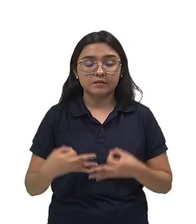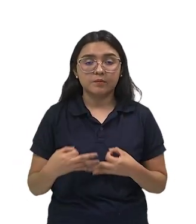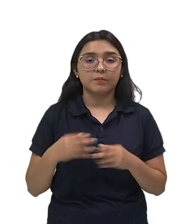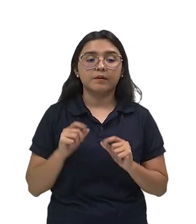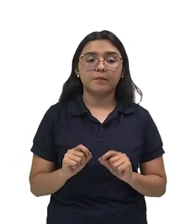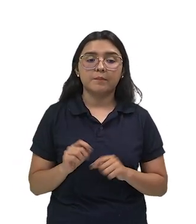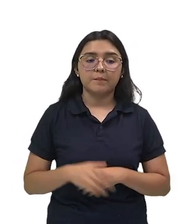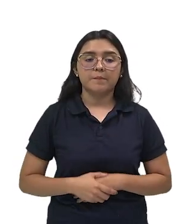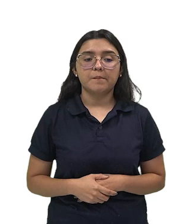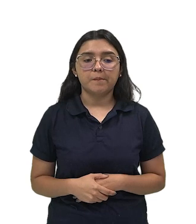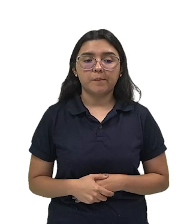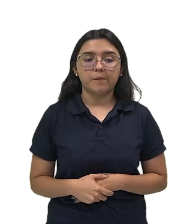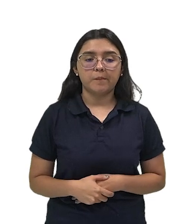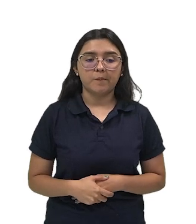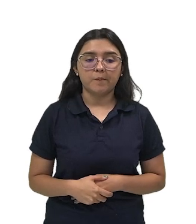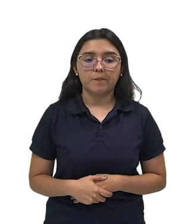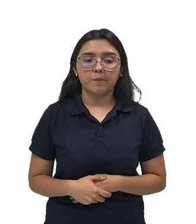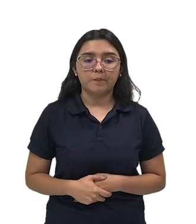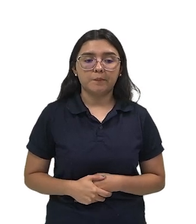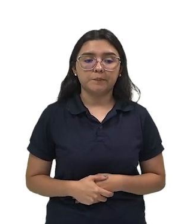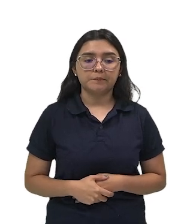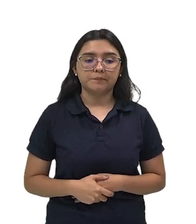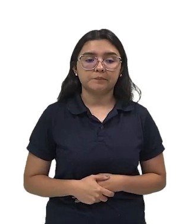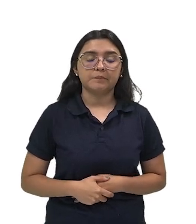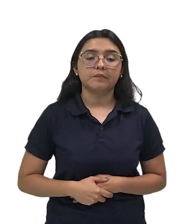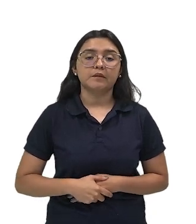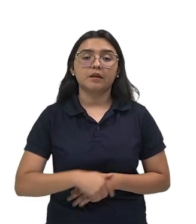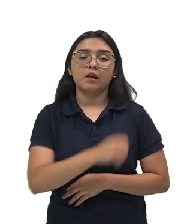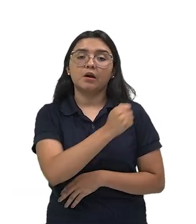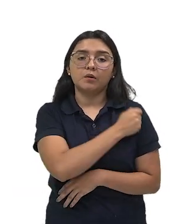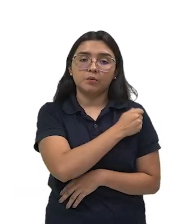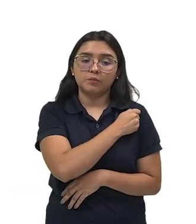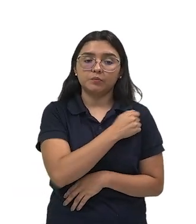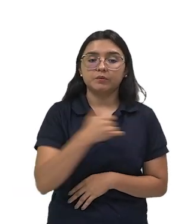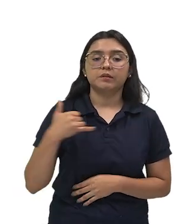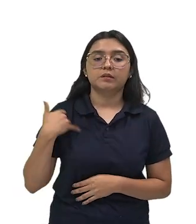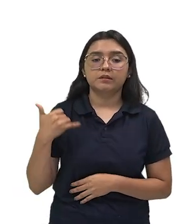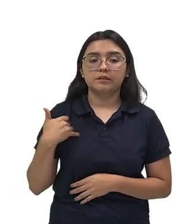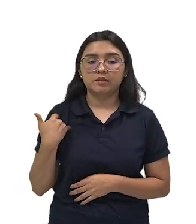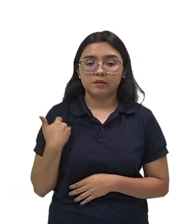alunos, certo? Com